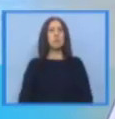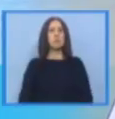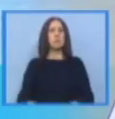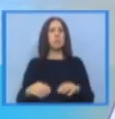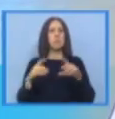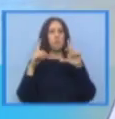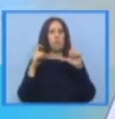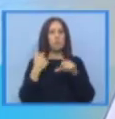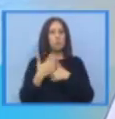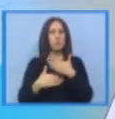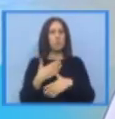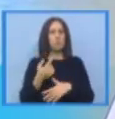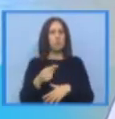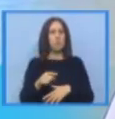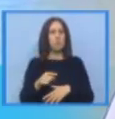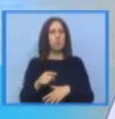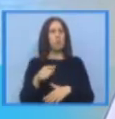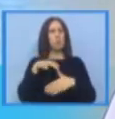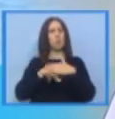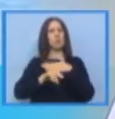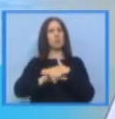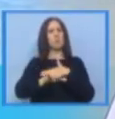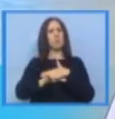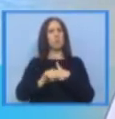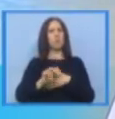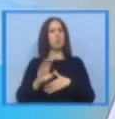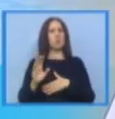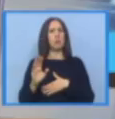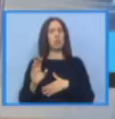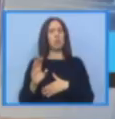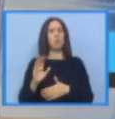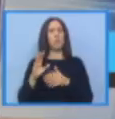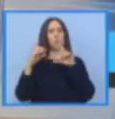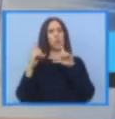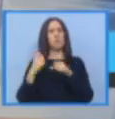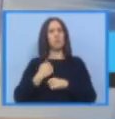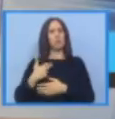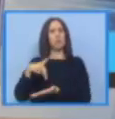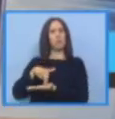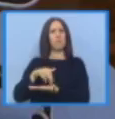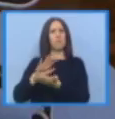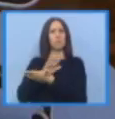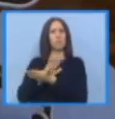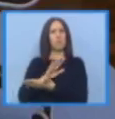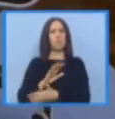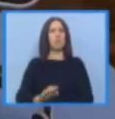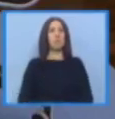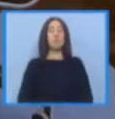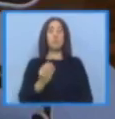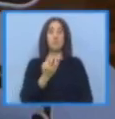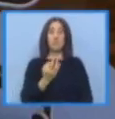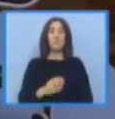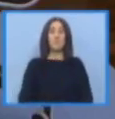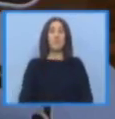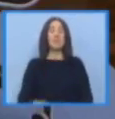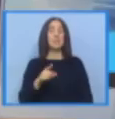desta operação, não é? Em que, quando chegaram ao local, já lá estavam fotógrafos, não é? Da comunicação social. E isso